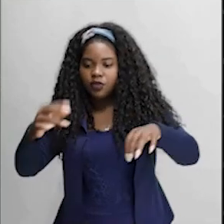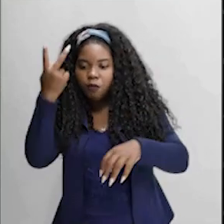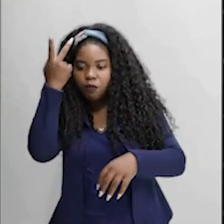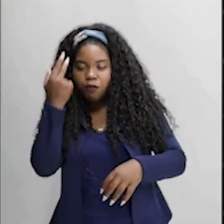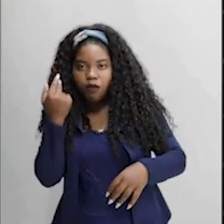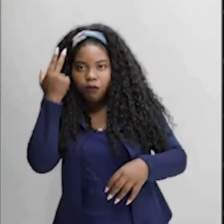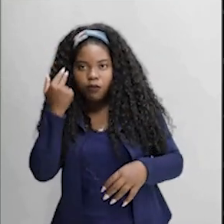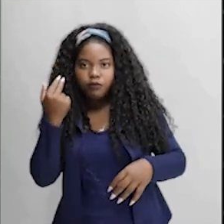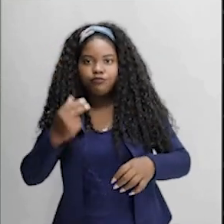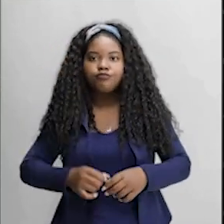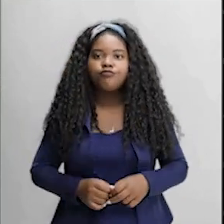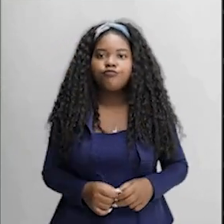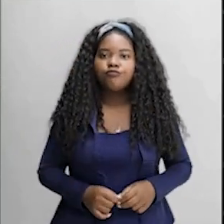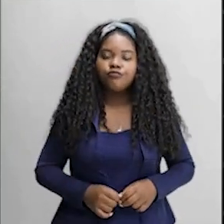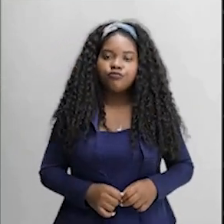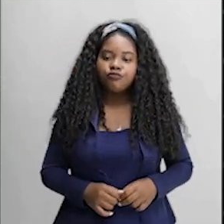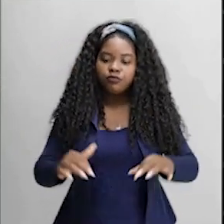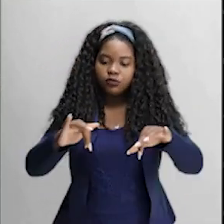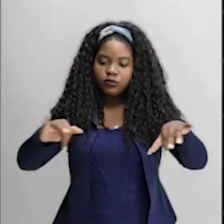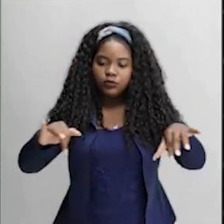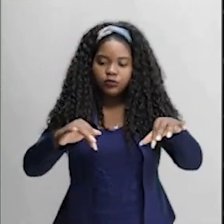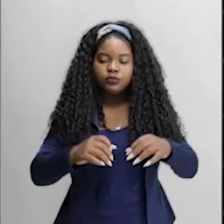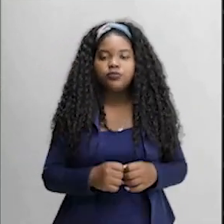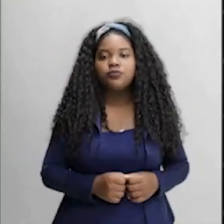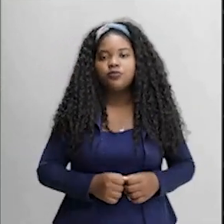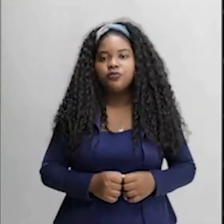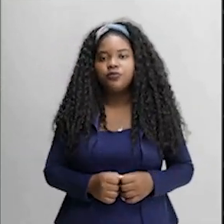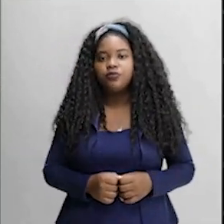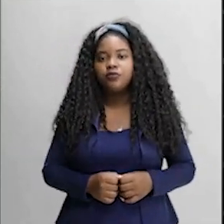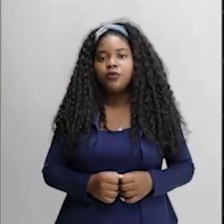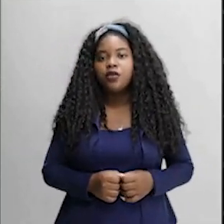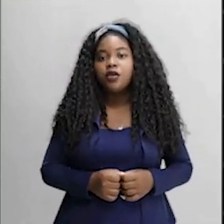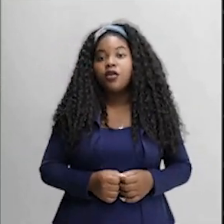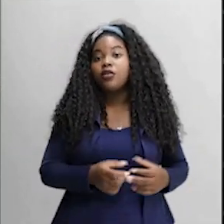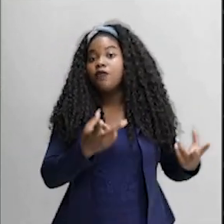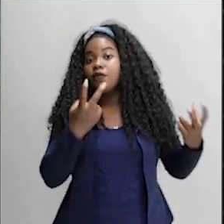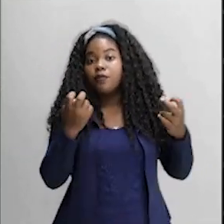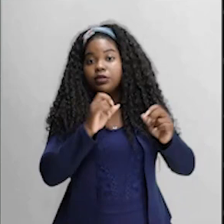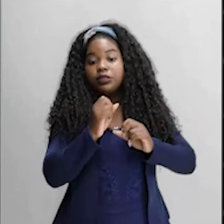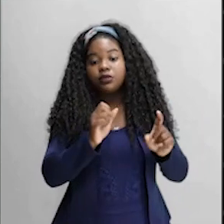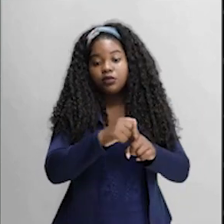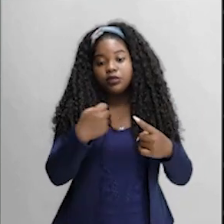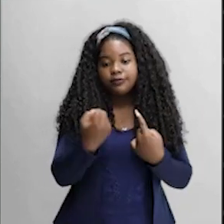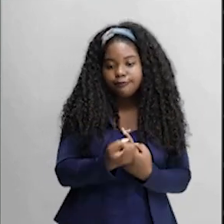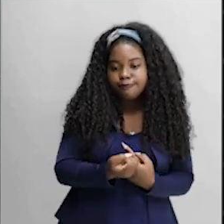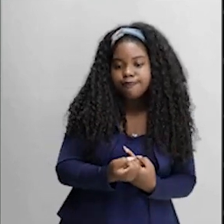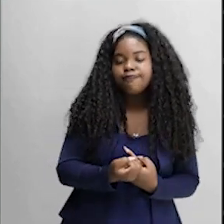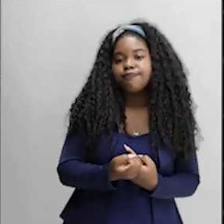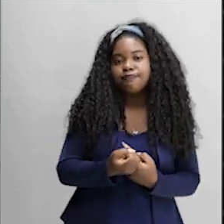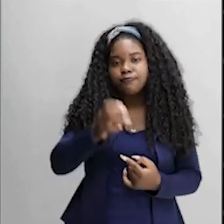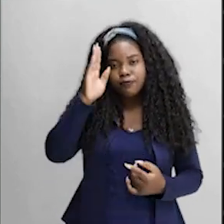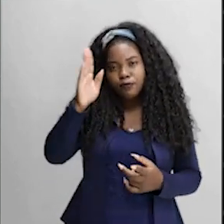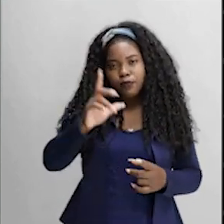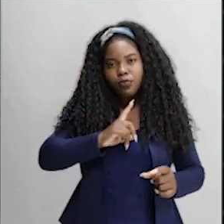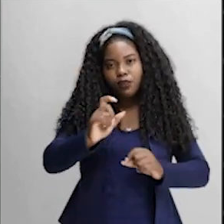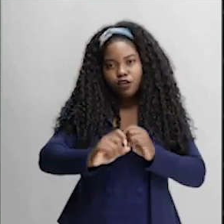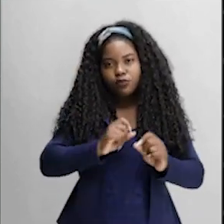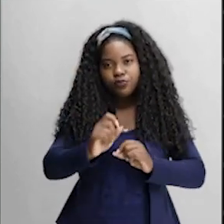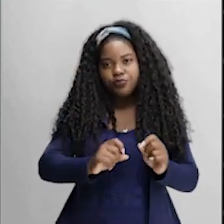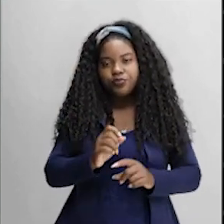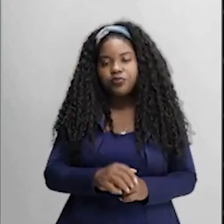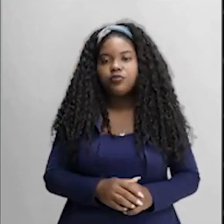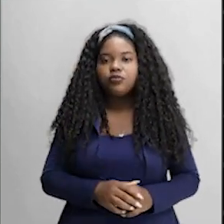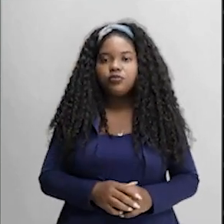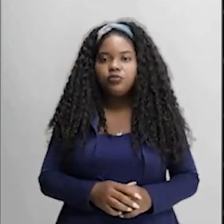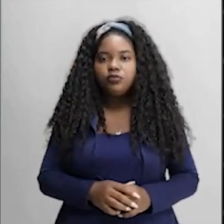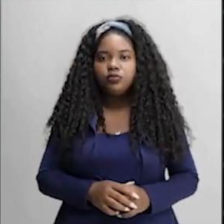natural. Então você vai perceber que nas sociedades primitivas, principalmente, ó, nós temos aqui principalmente